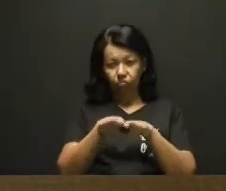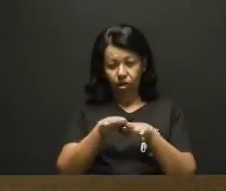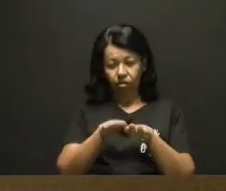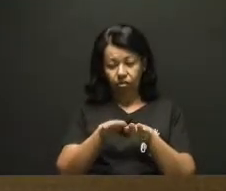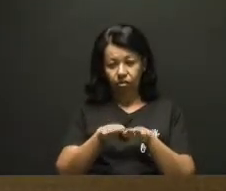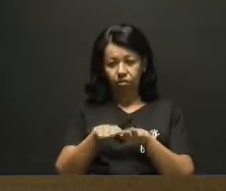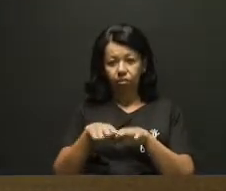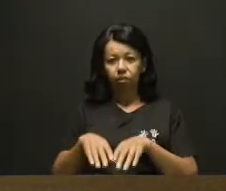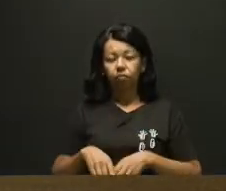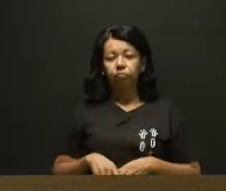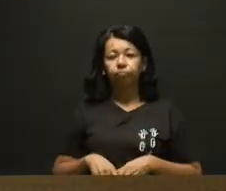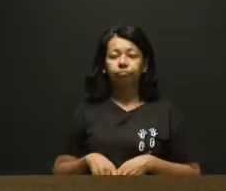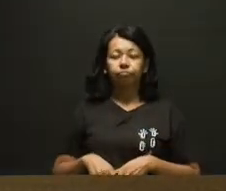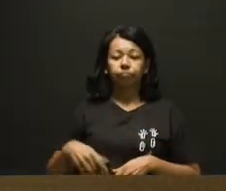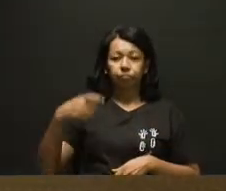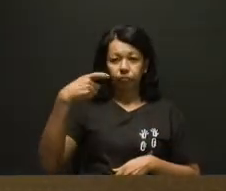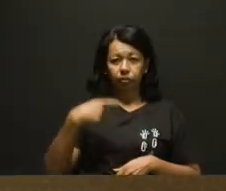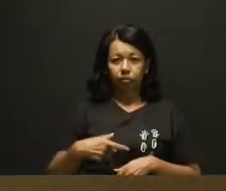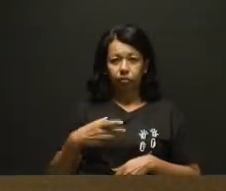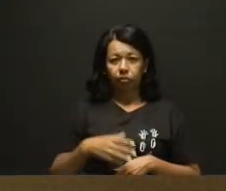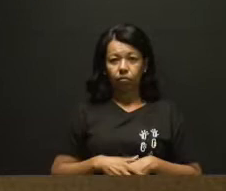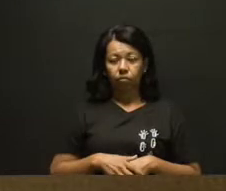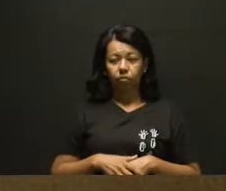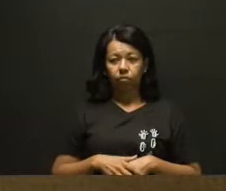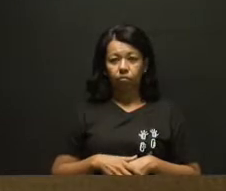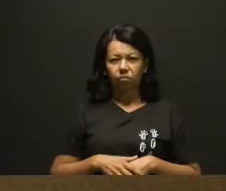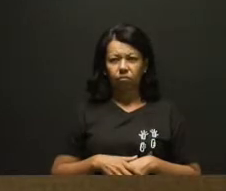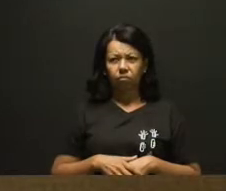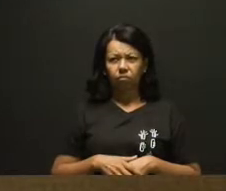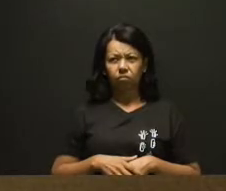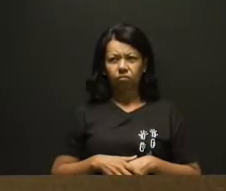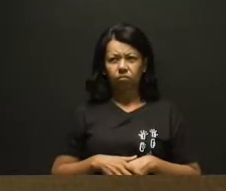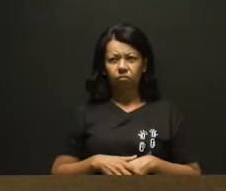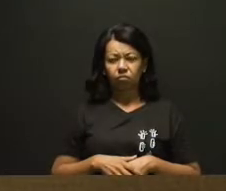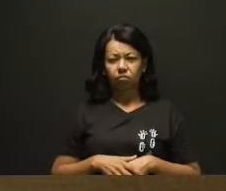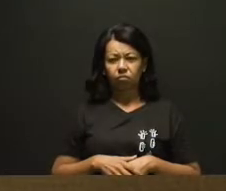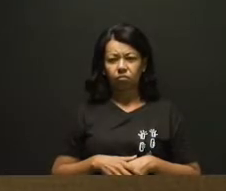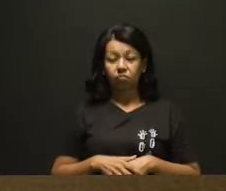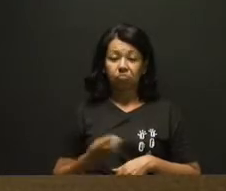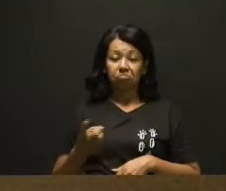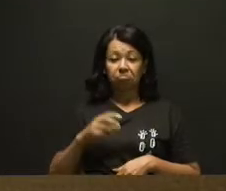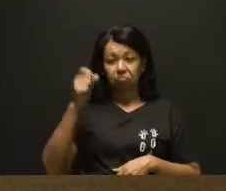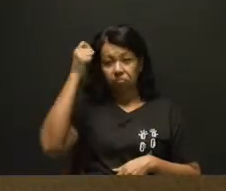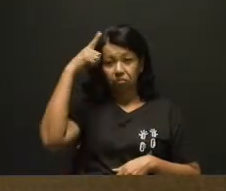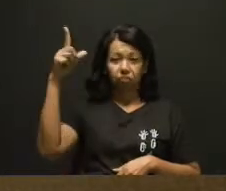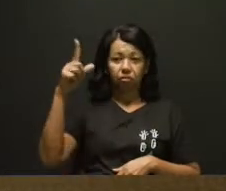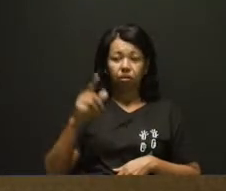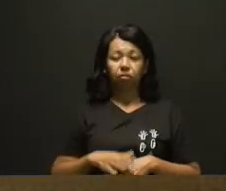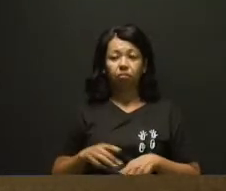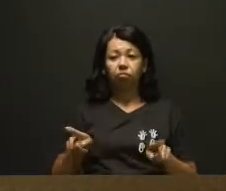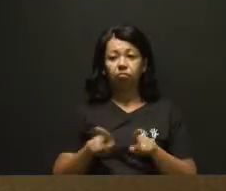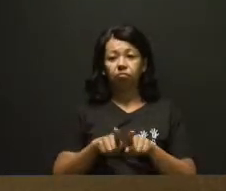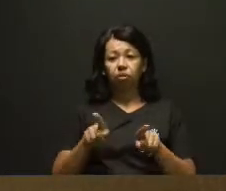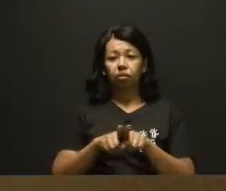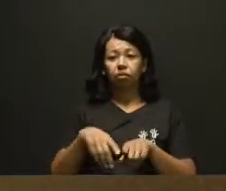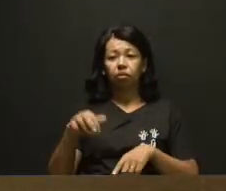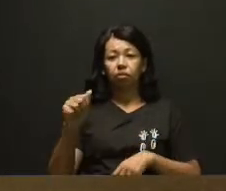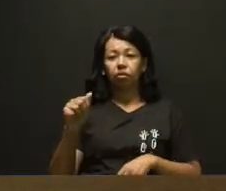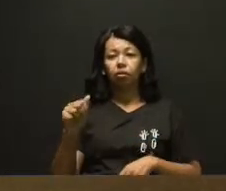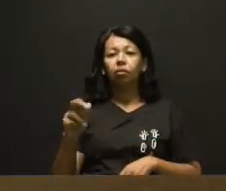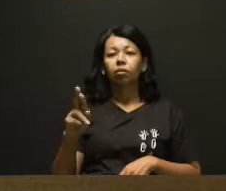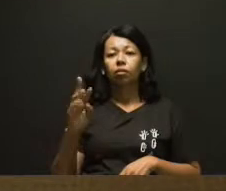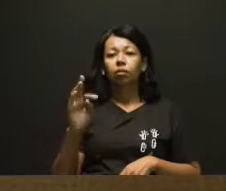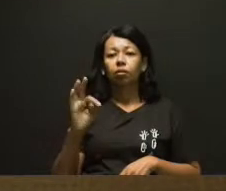eu sou uma revista cultural e ea prisão e também no sistema com